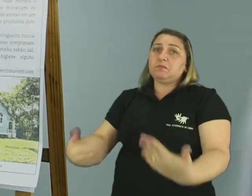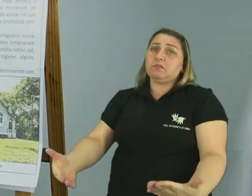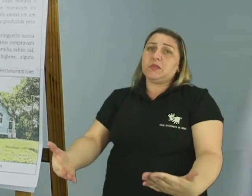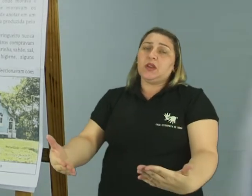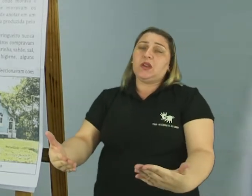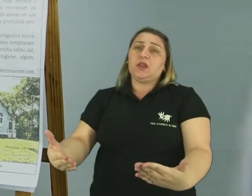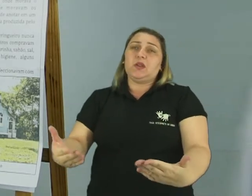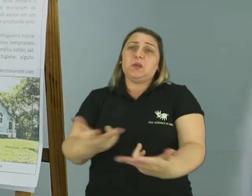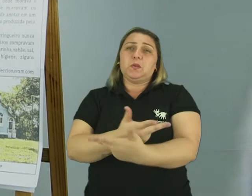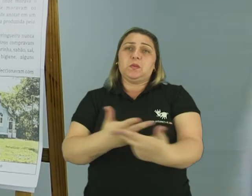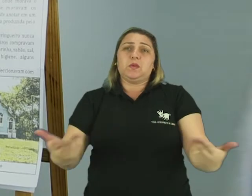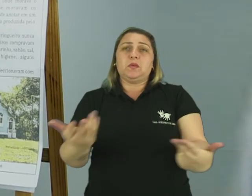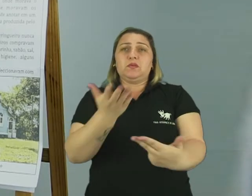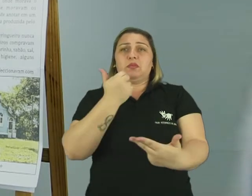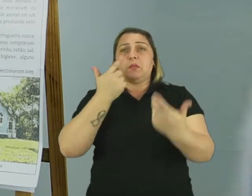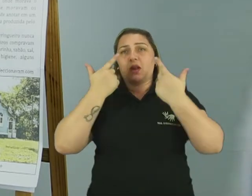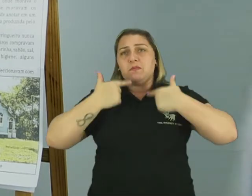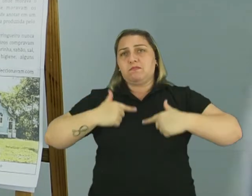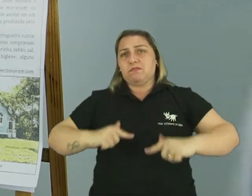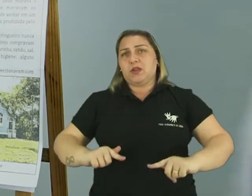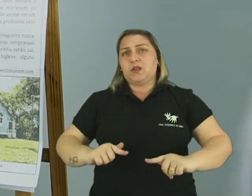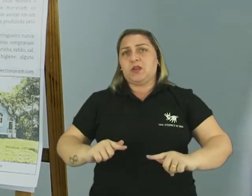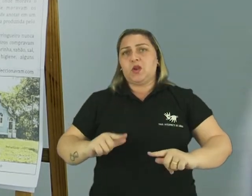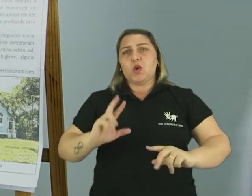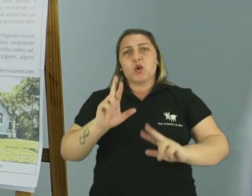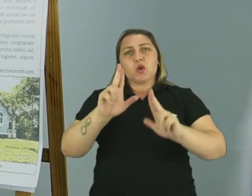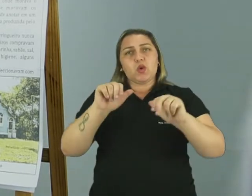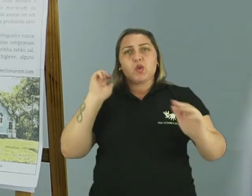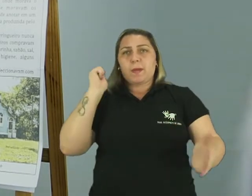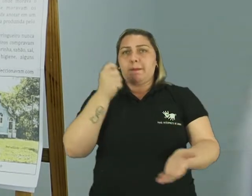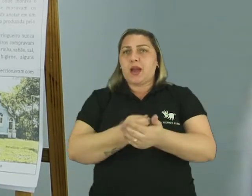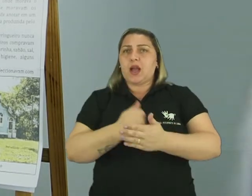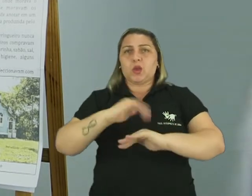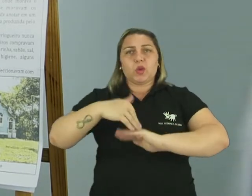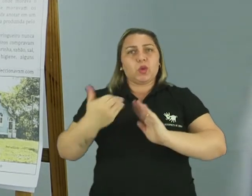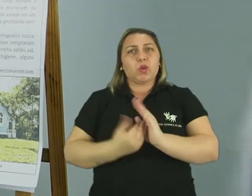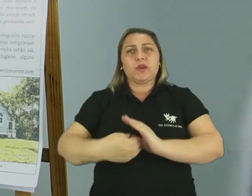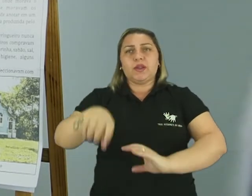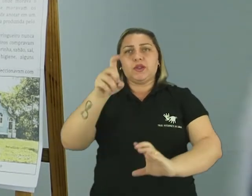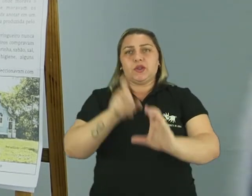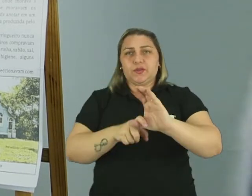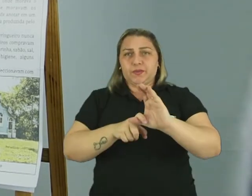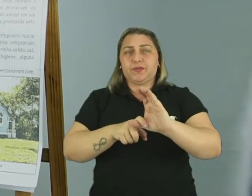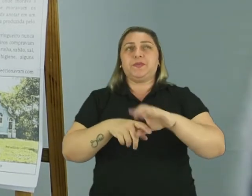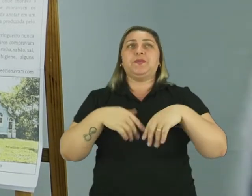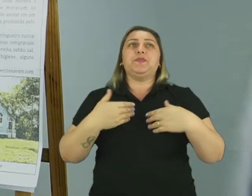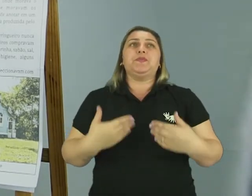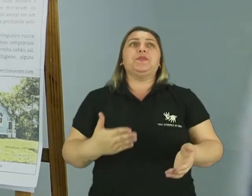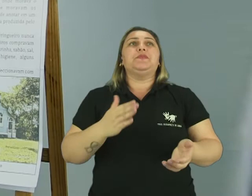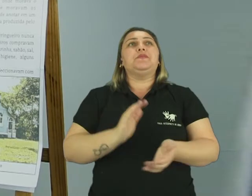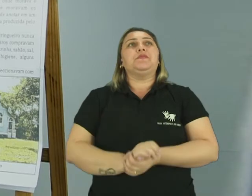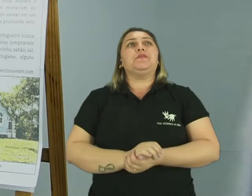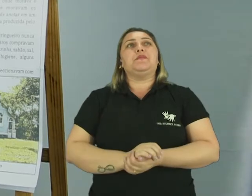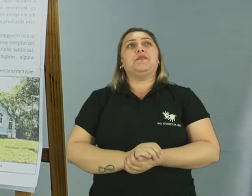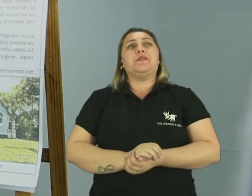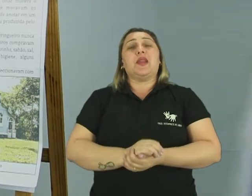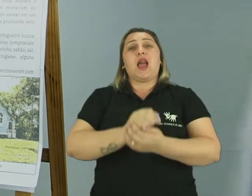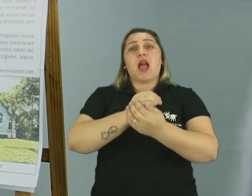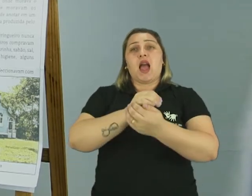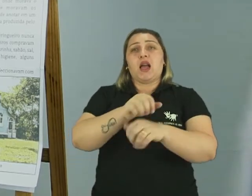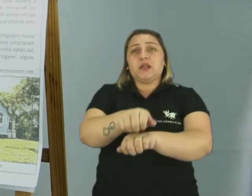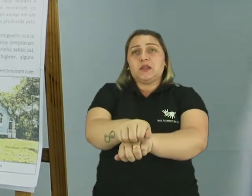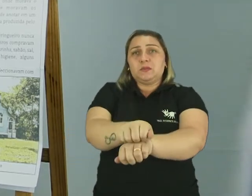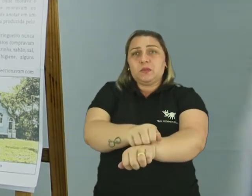recebiam, deles sempre ficarem devendo. Nunca conseguiram sanar, quitar as dívidas. As botas,